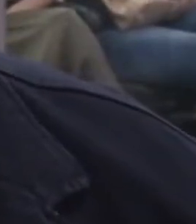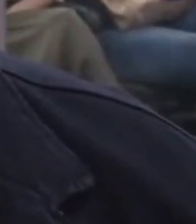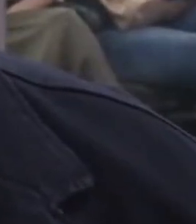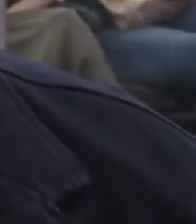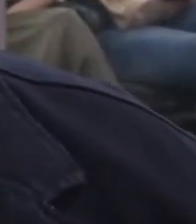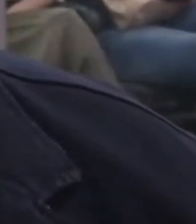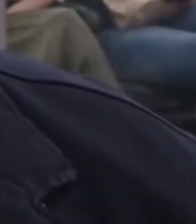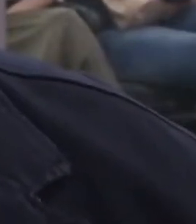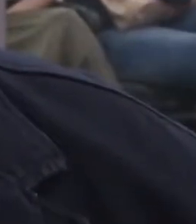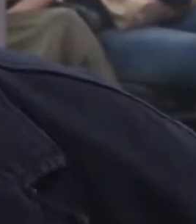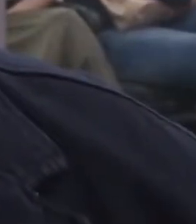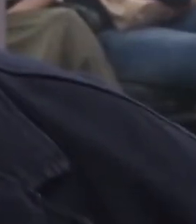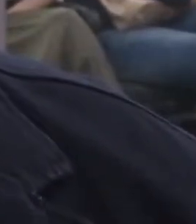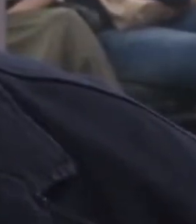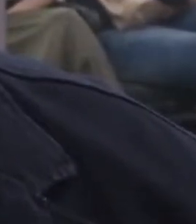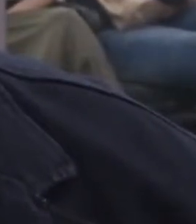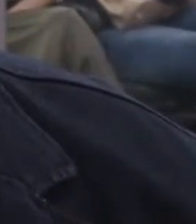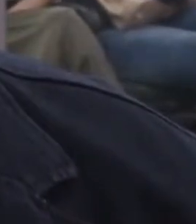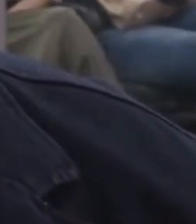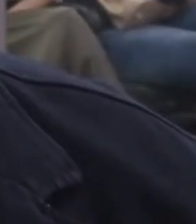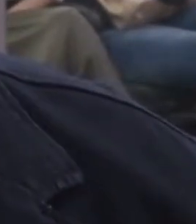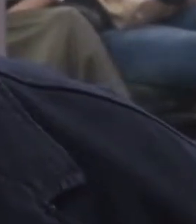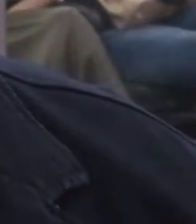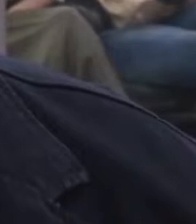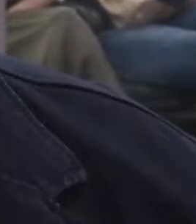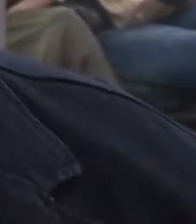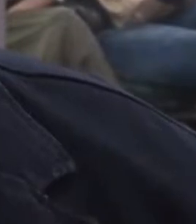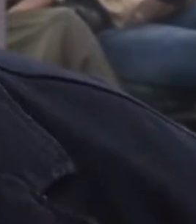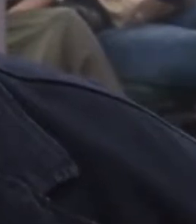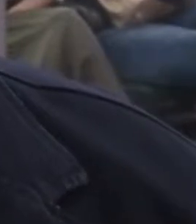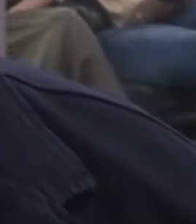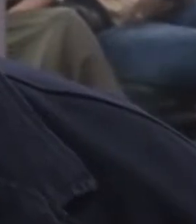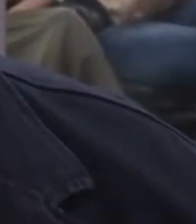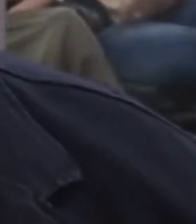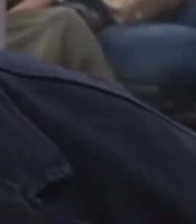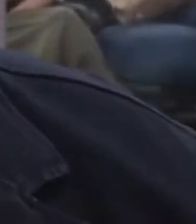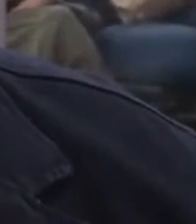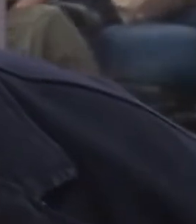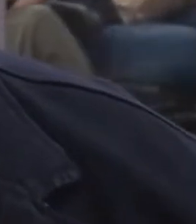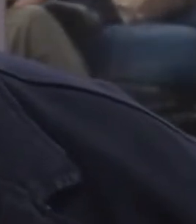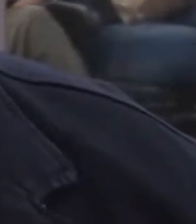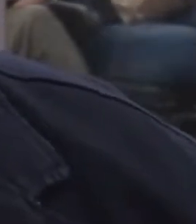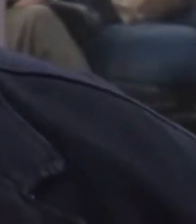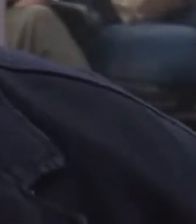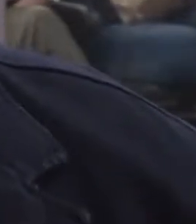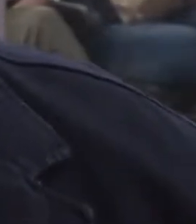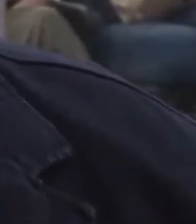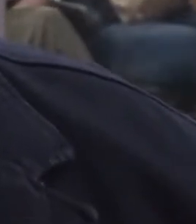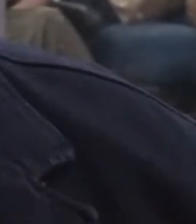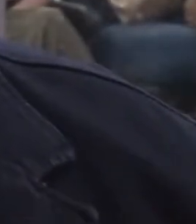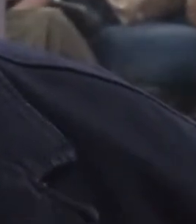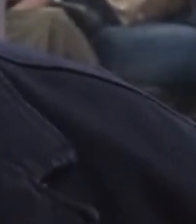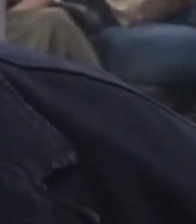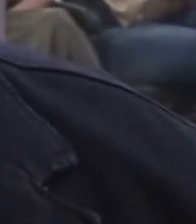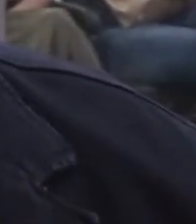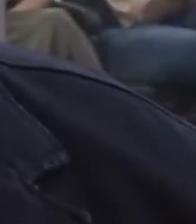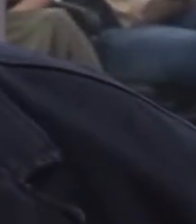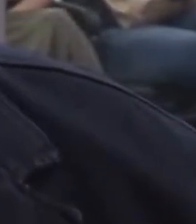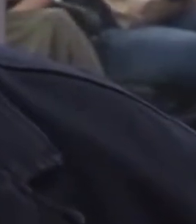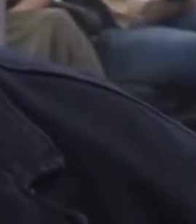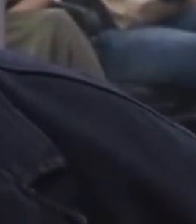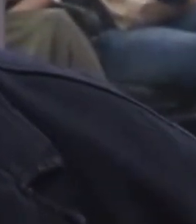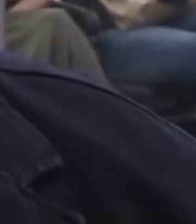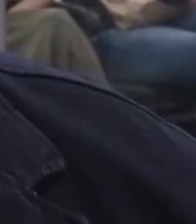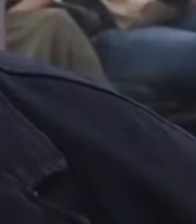nesses 60 anos, né? Como eu vou falar depois, 60 anos não é qualquer empresa que atinge hoje, né? Imagina um